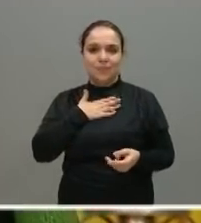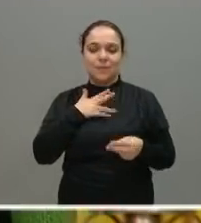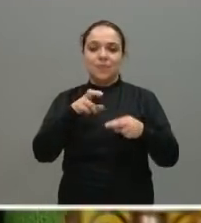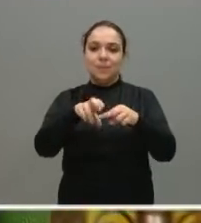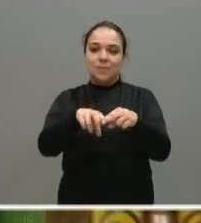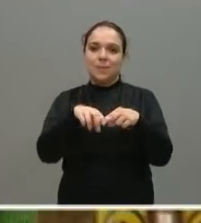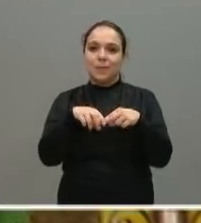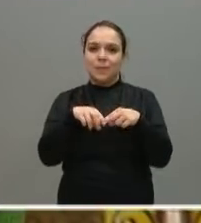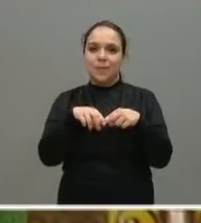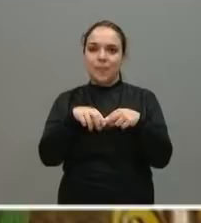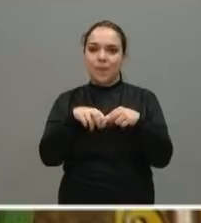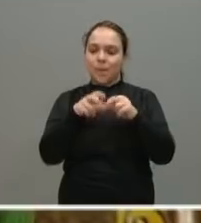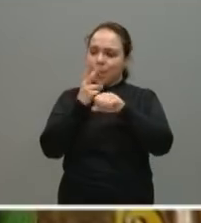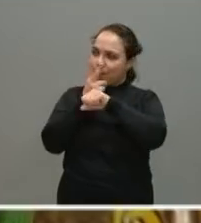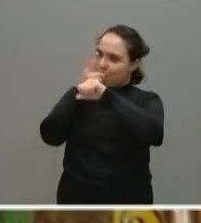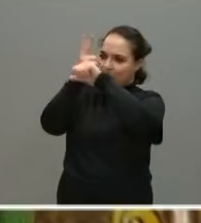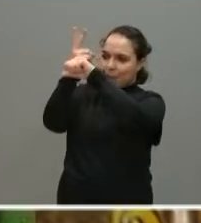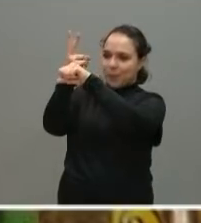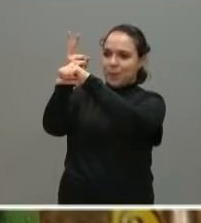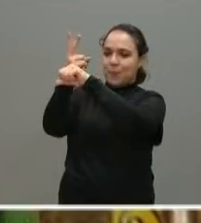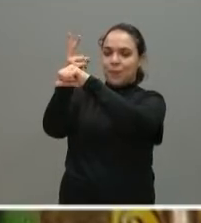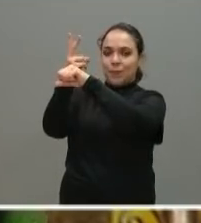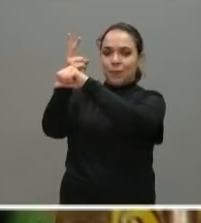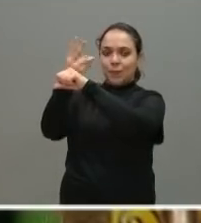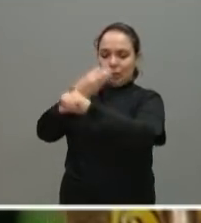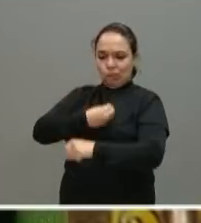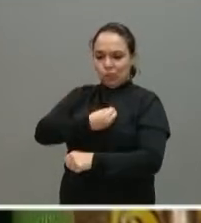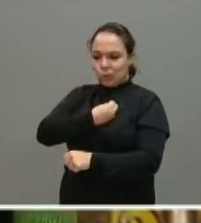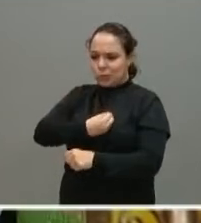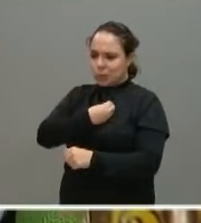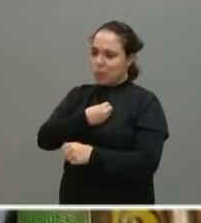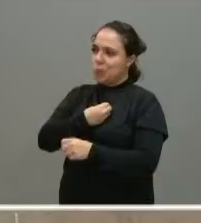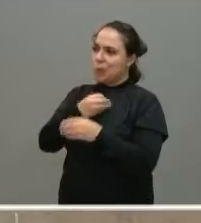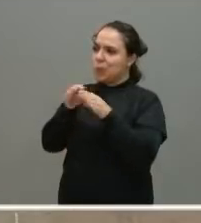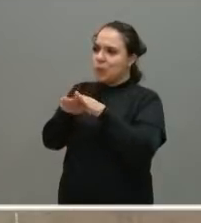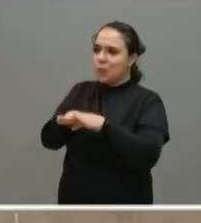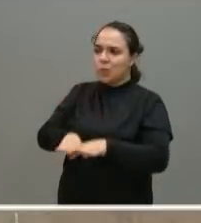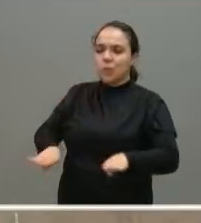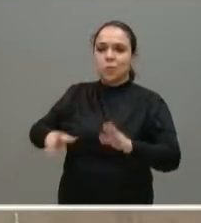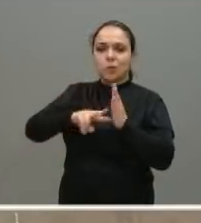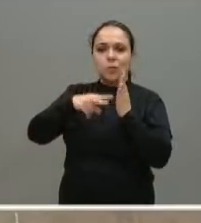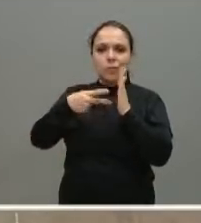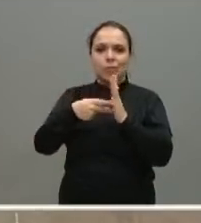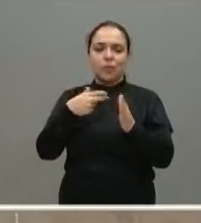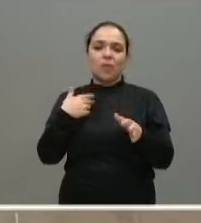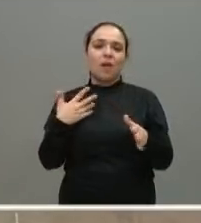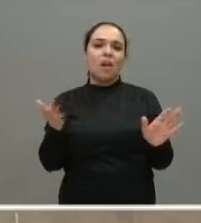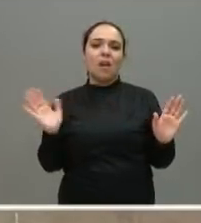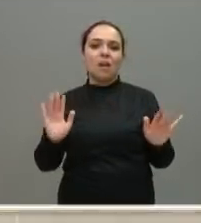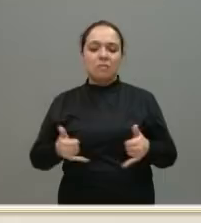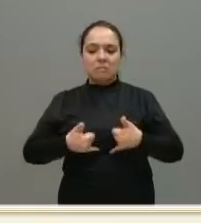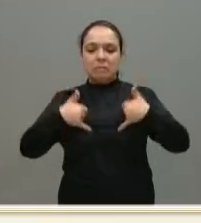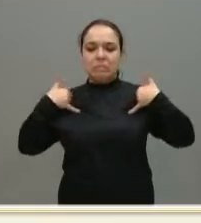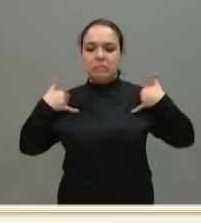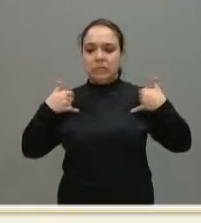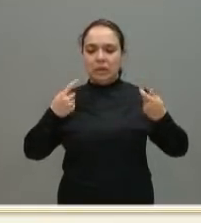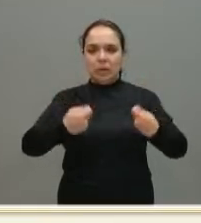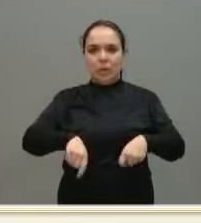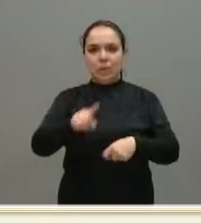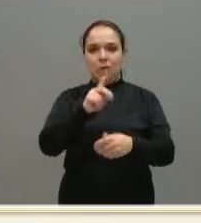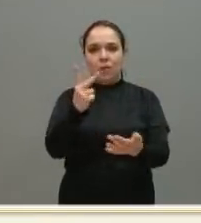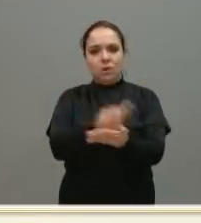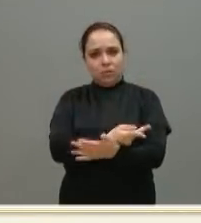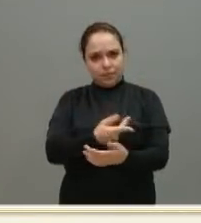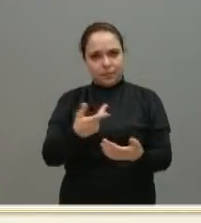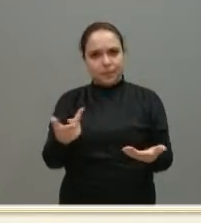Portanto, buscar a virtude da humildade não é desmerecer os dons. Não está